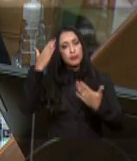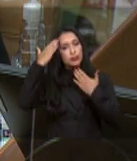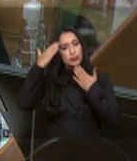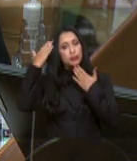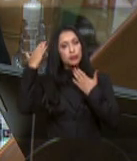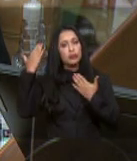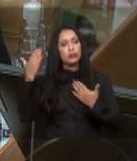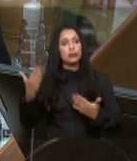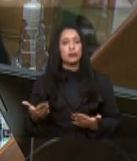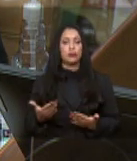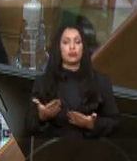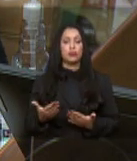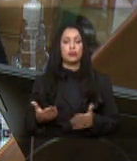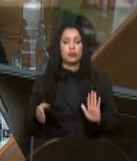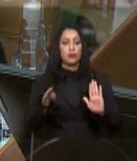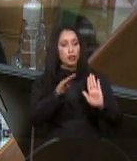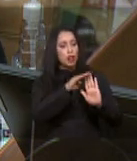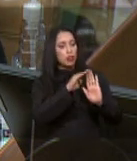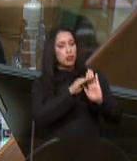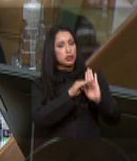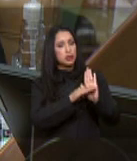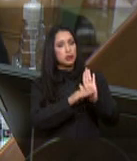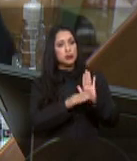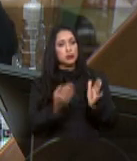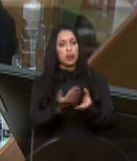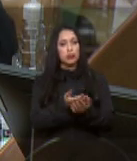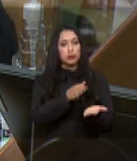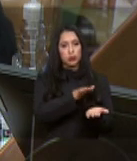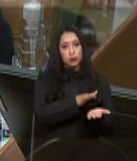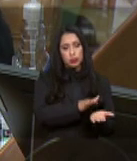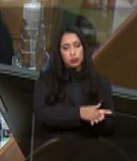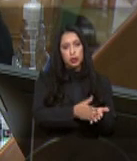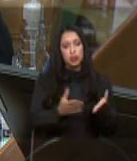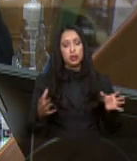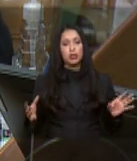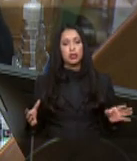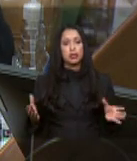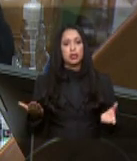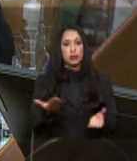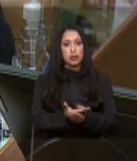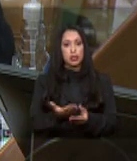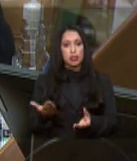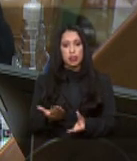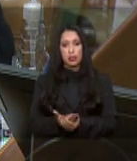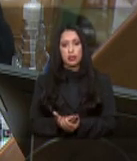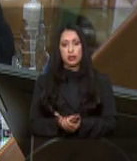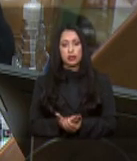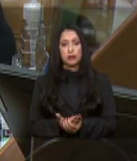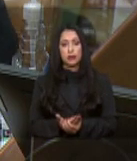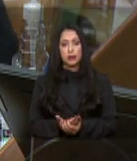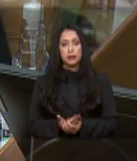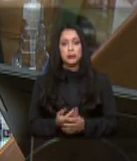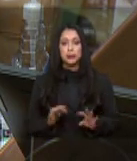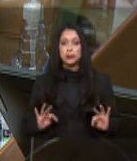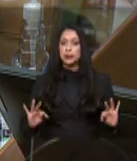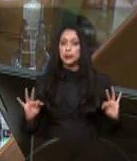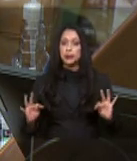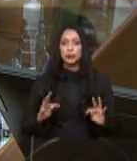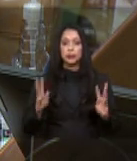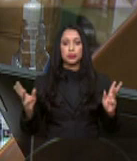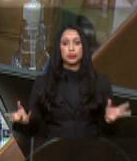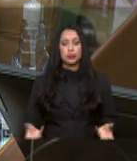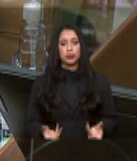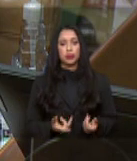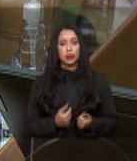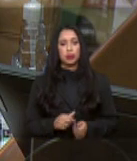Vossa Excelência por ter pautado os processos relacionados neste grupo de ações, e todos eles